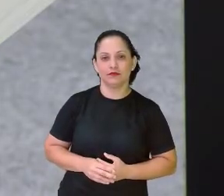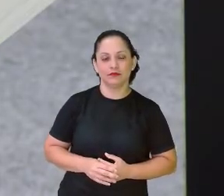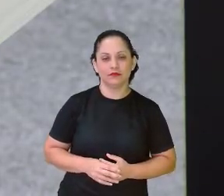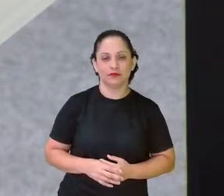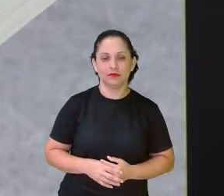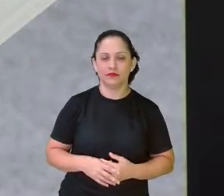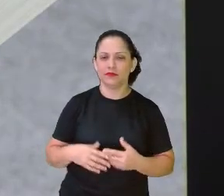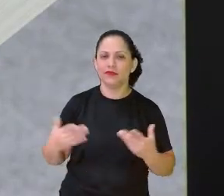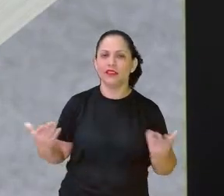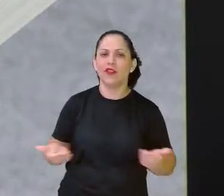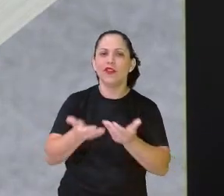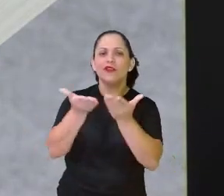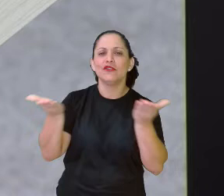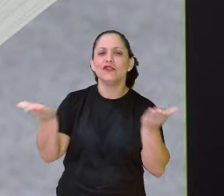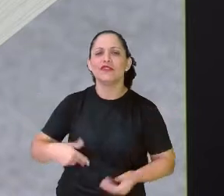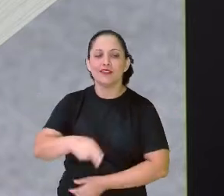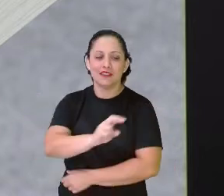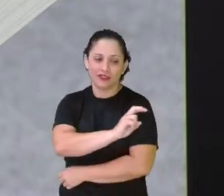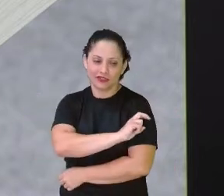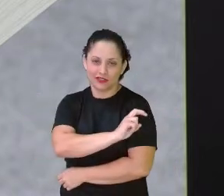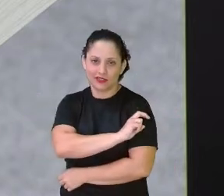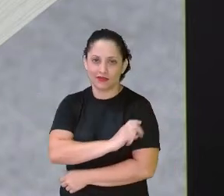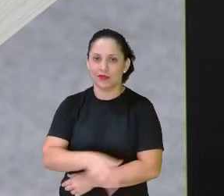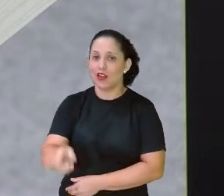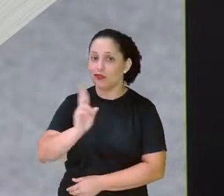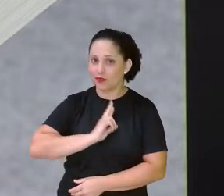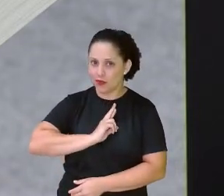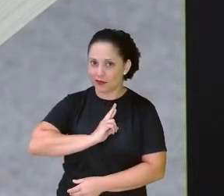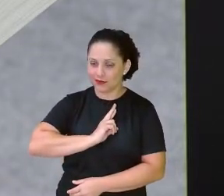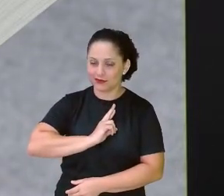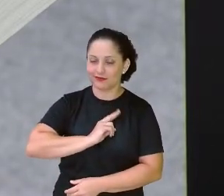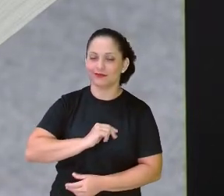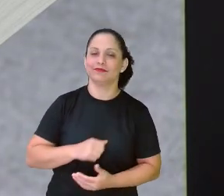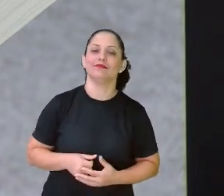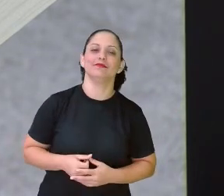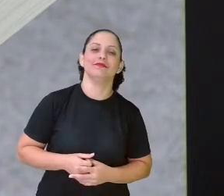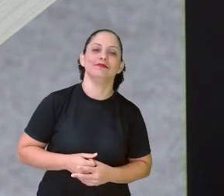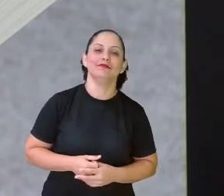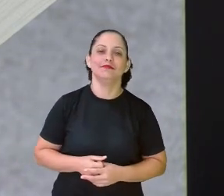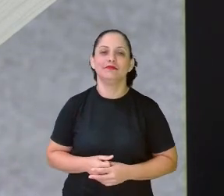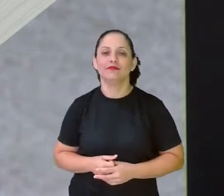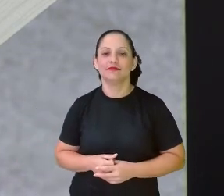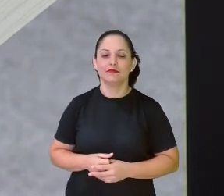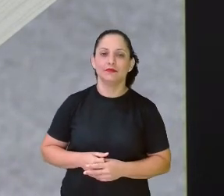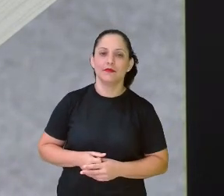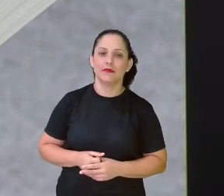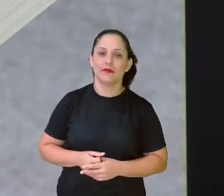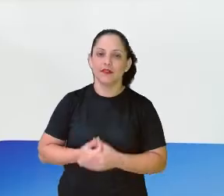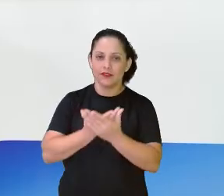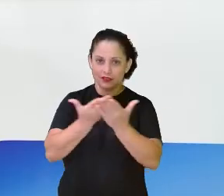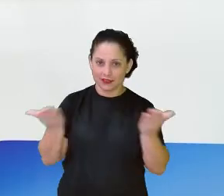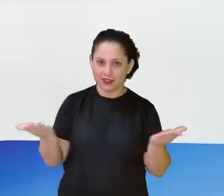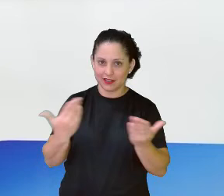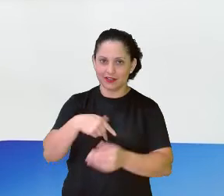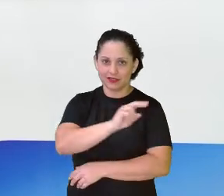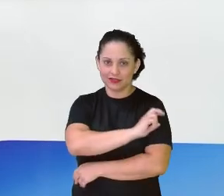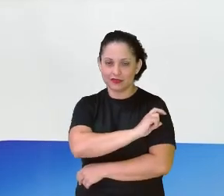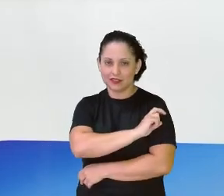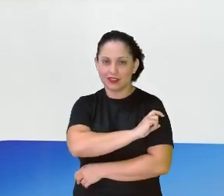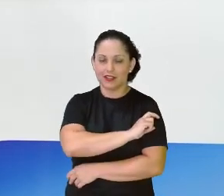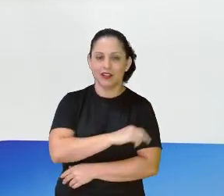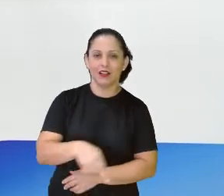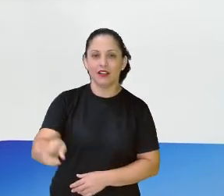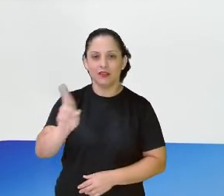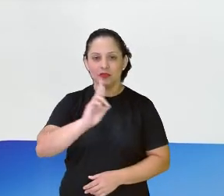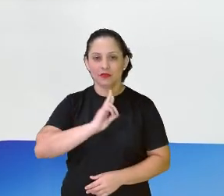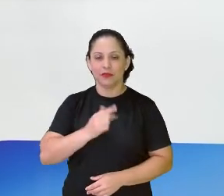5º ano, responde para mim. Esses daqui vão ficar esperando. 5º ano. Eu